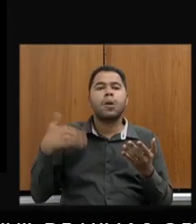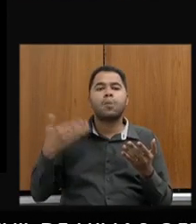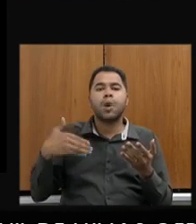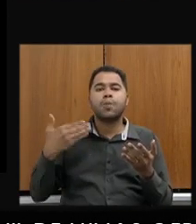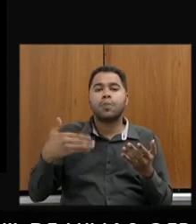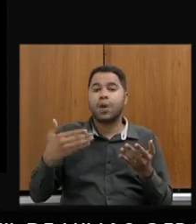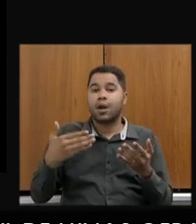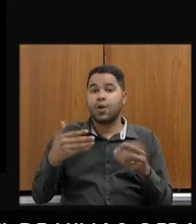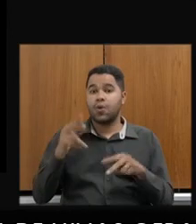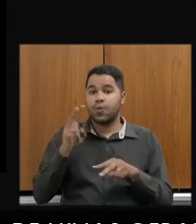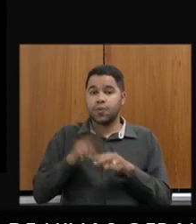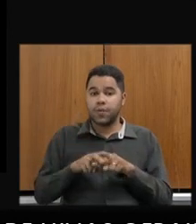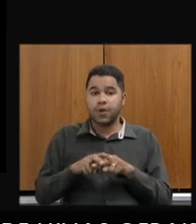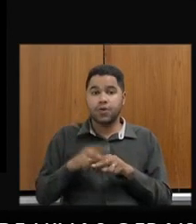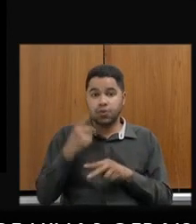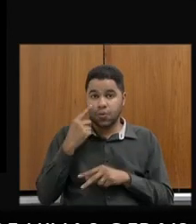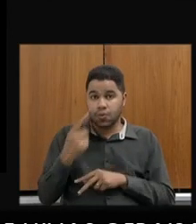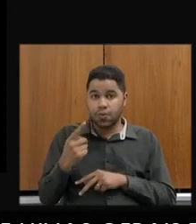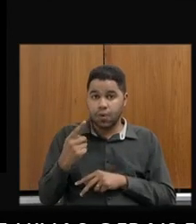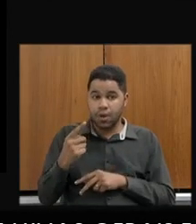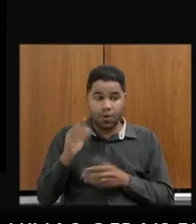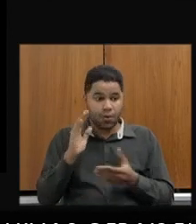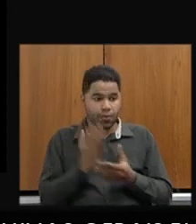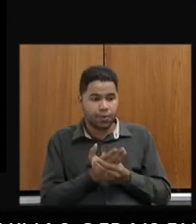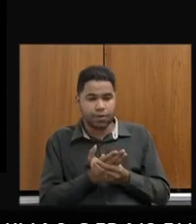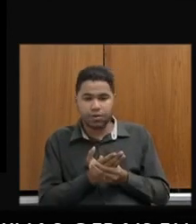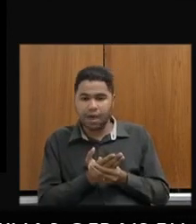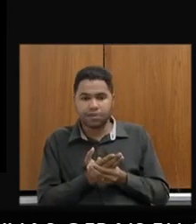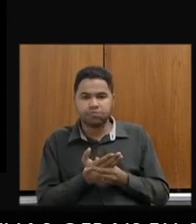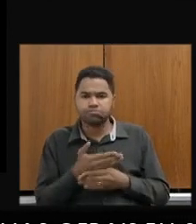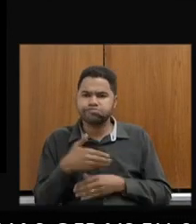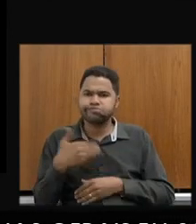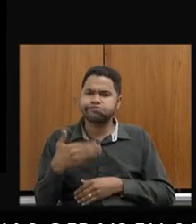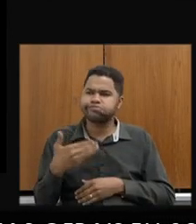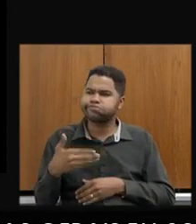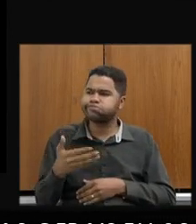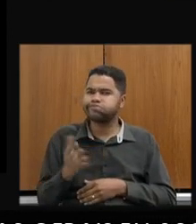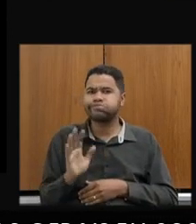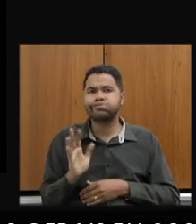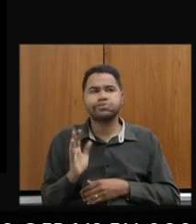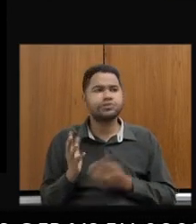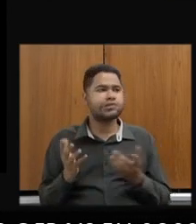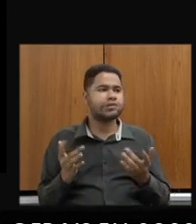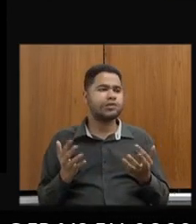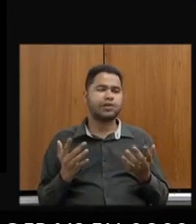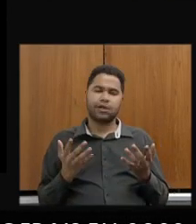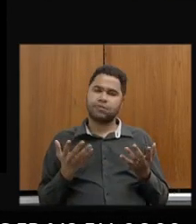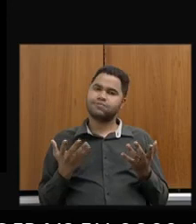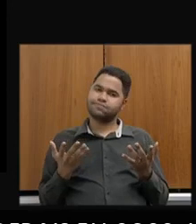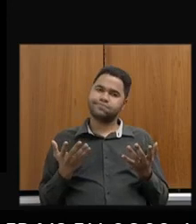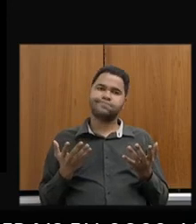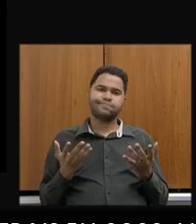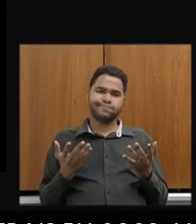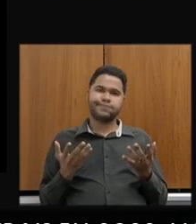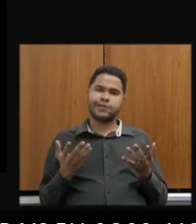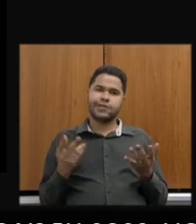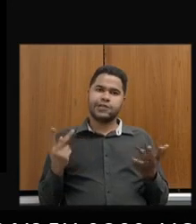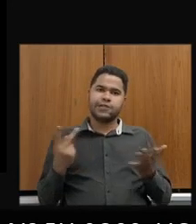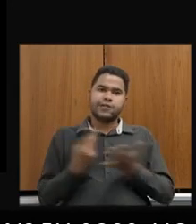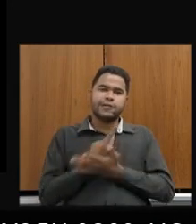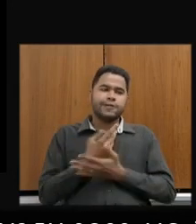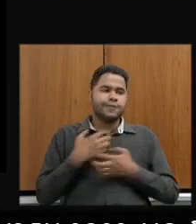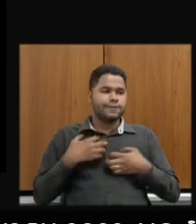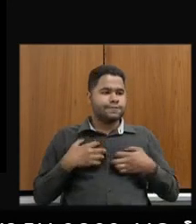que quando o preso não vê quando o condenado não vê o processo dele tendo andamento normal natural a que teria direito obviamente que cigarros isso